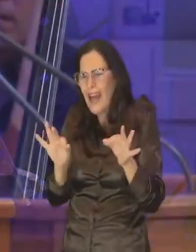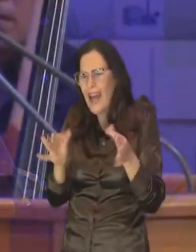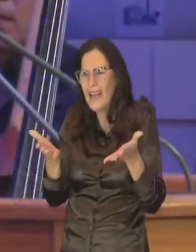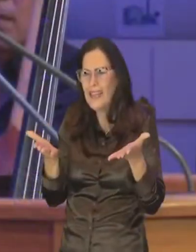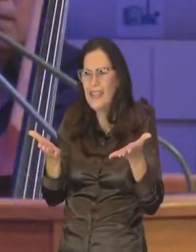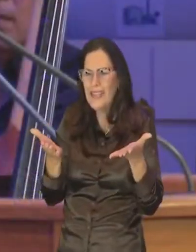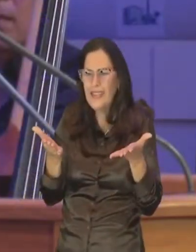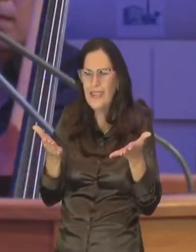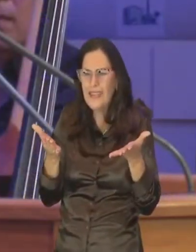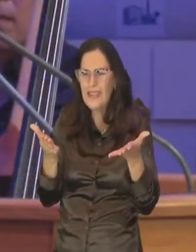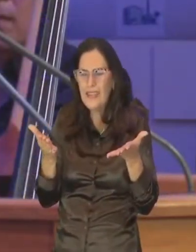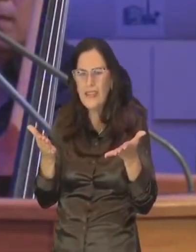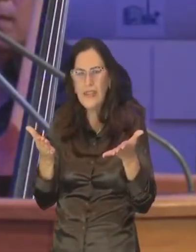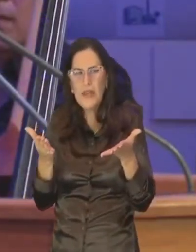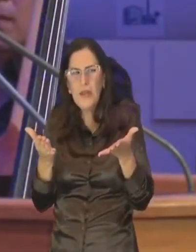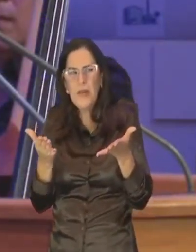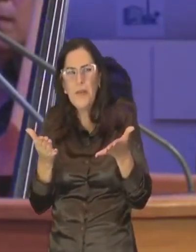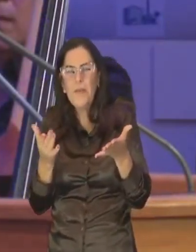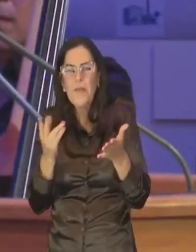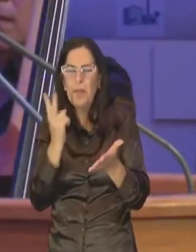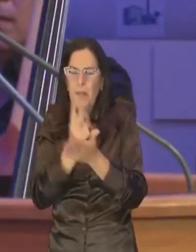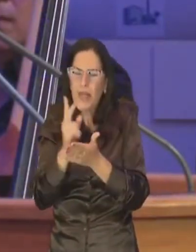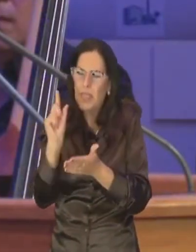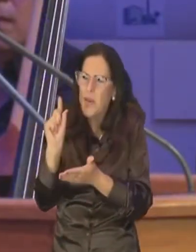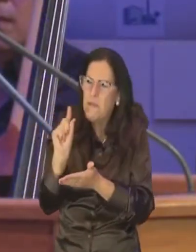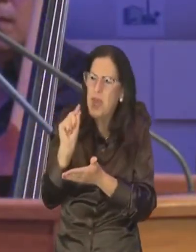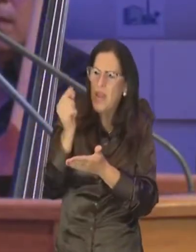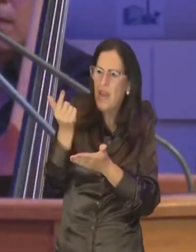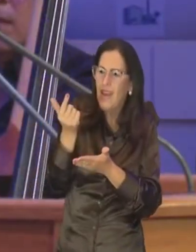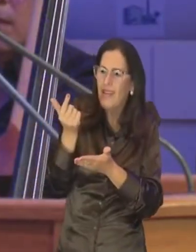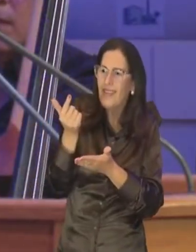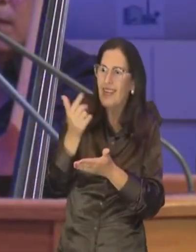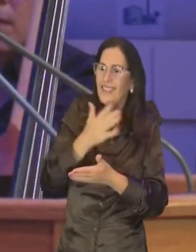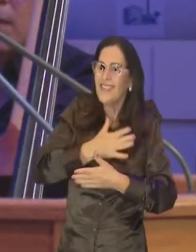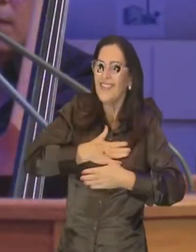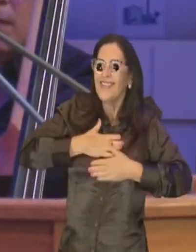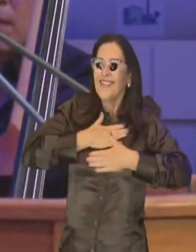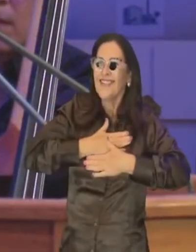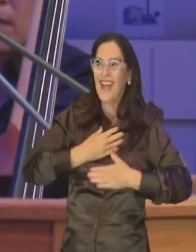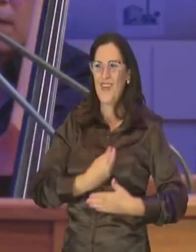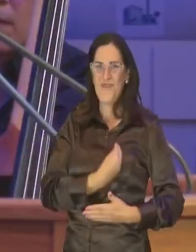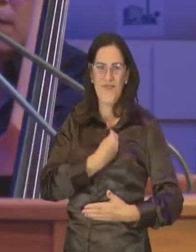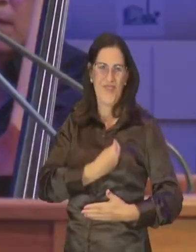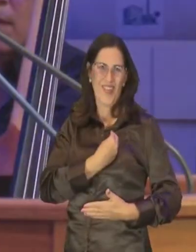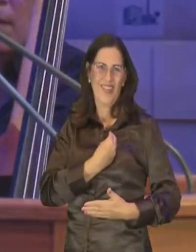buscar destes atos tão pequenos uma satisfação de vida.